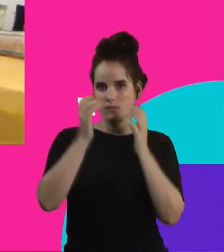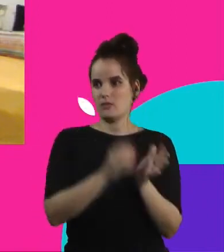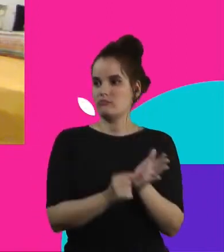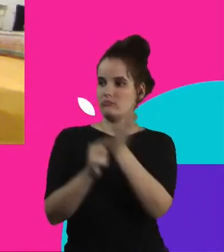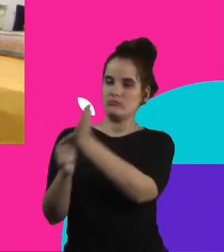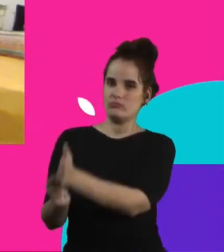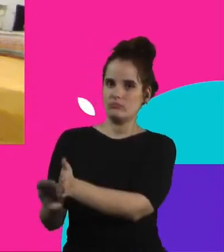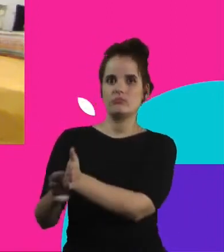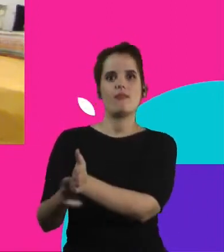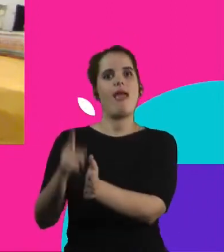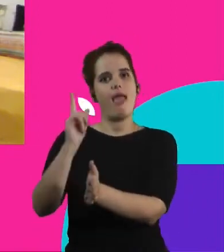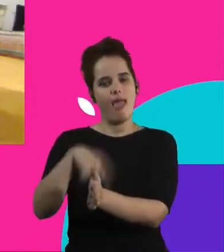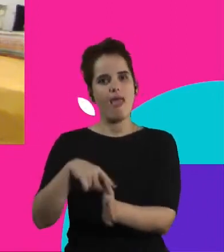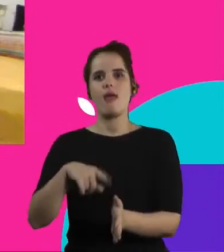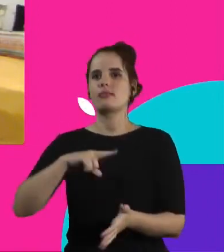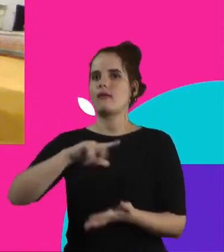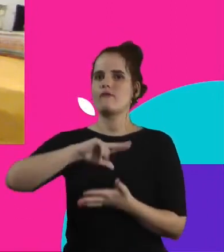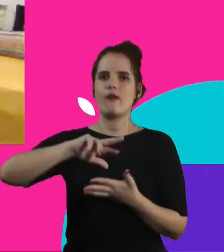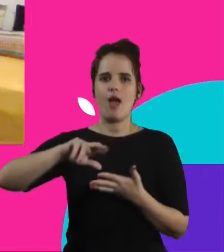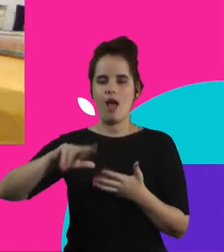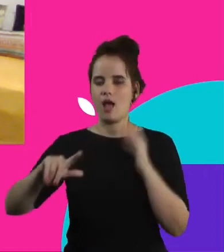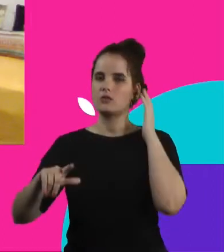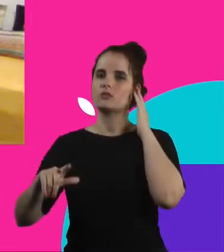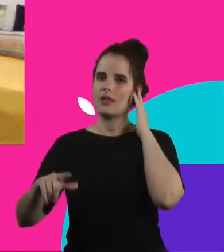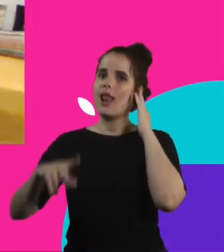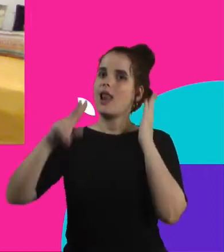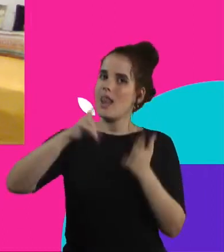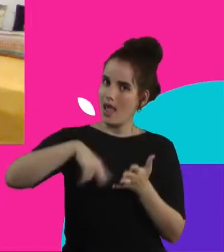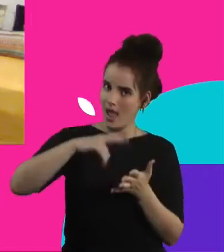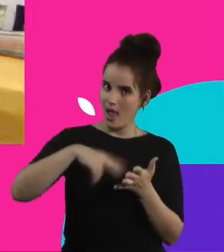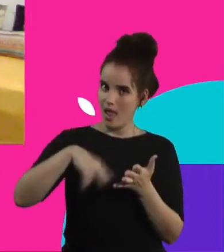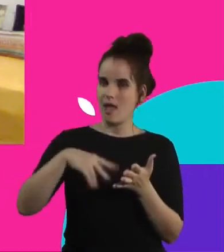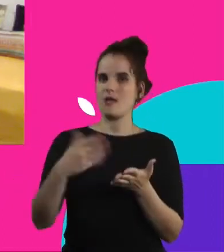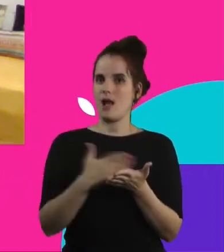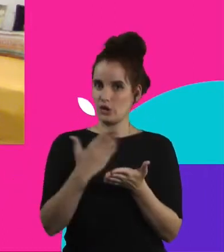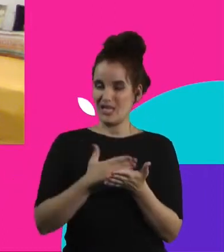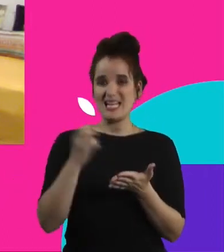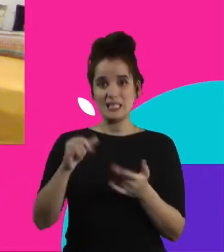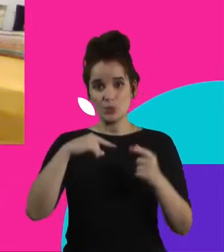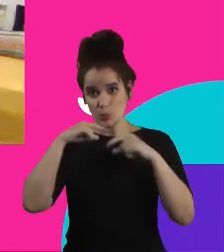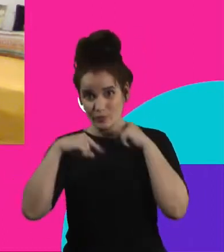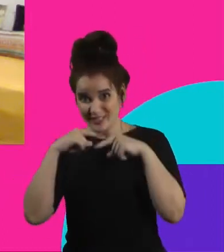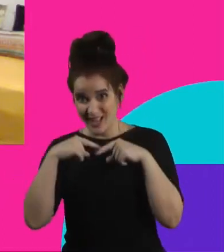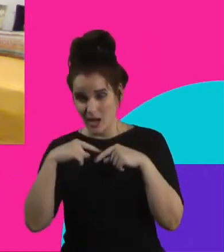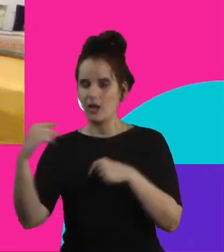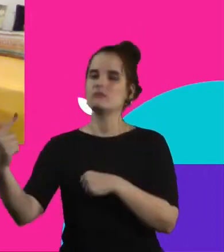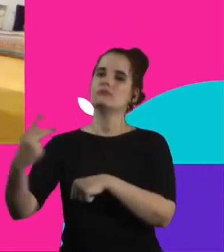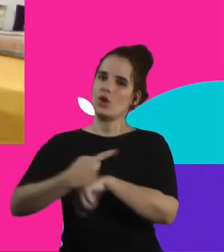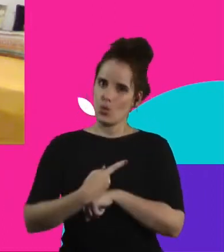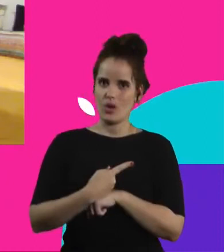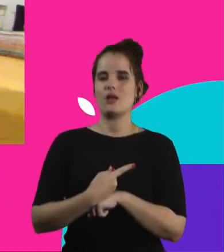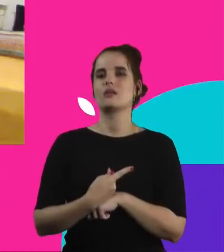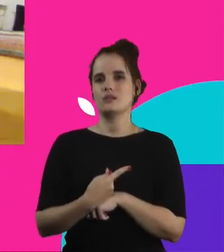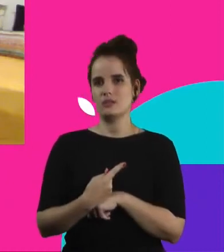no Transempregos, vá na cartilha agora, leia a cartilha. Se você ainda tiver dúvida, me procura, né? Então,